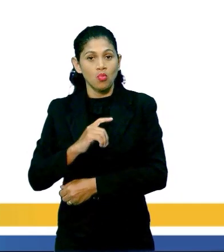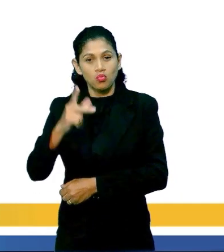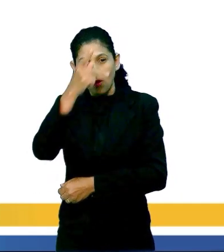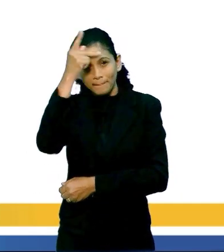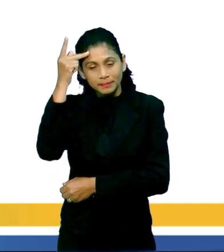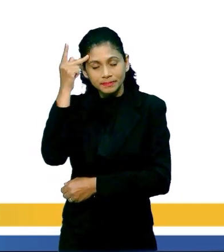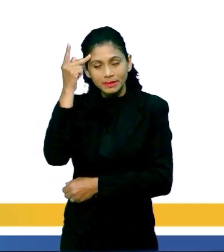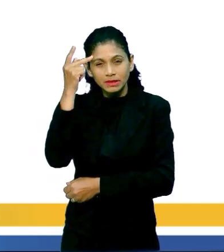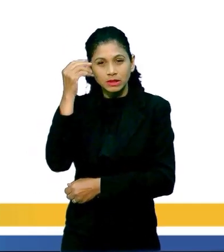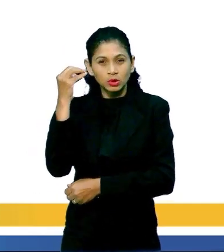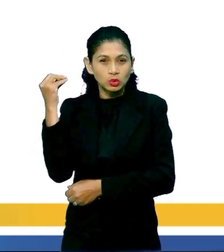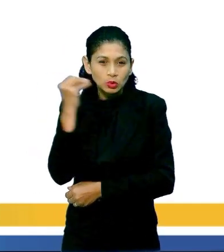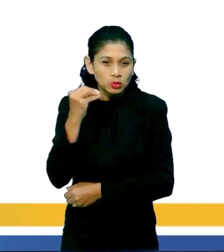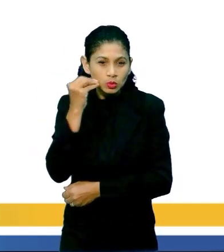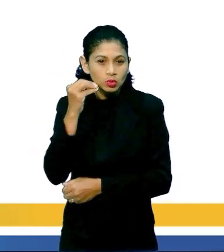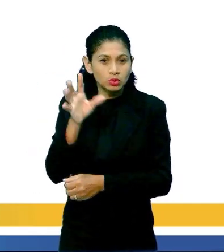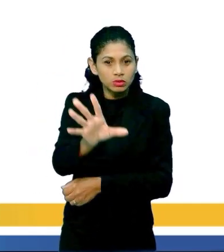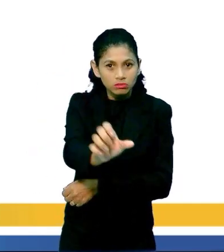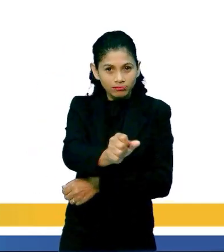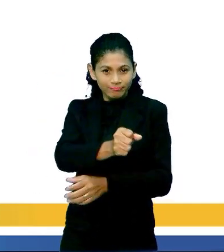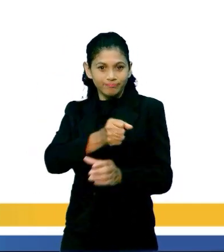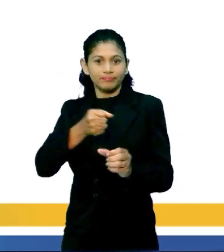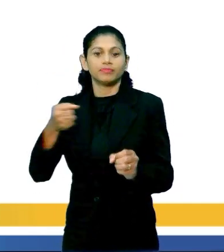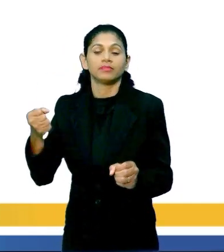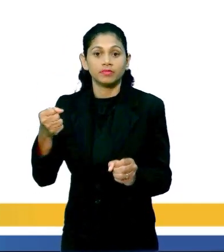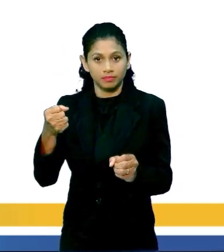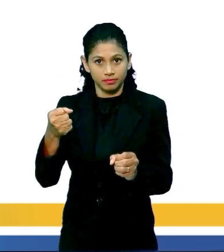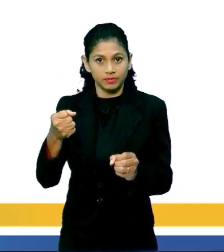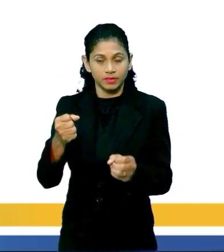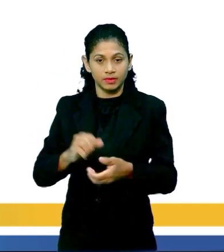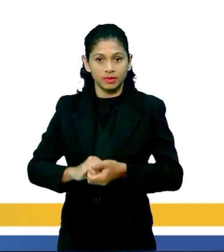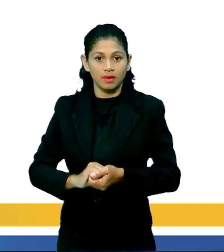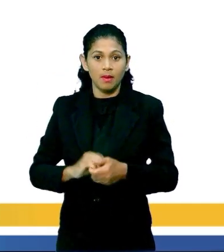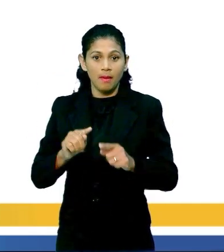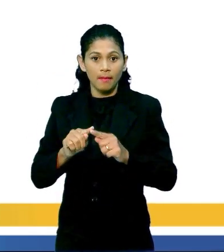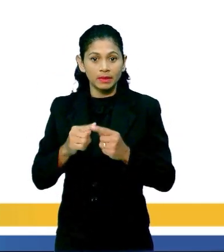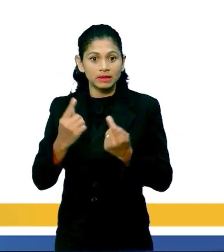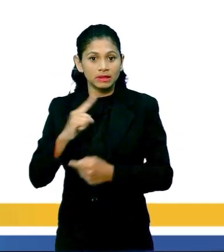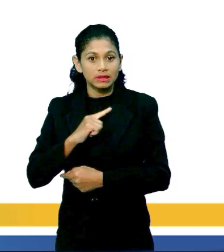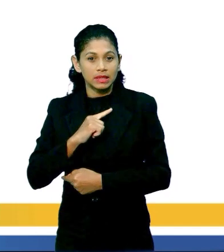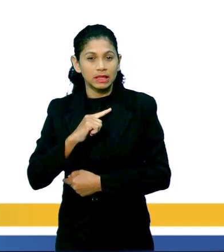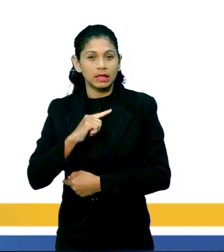porta, porém na porta tem escrito a palavra push.